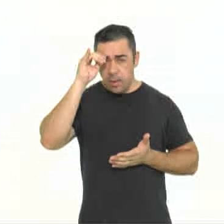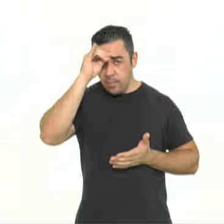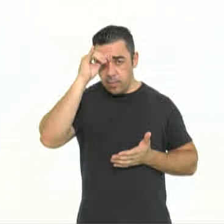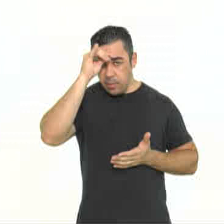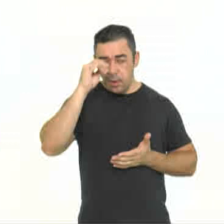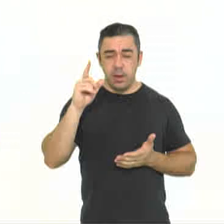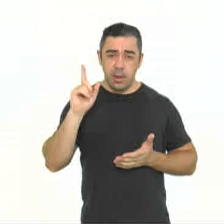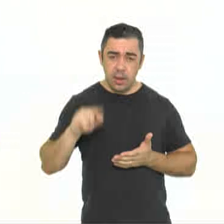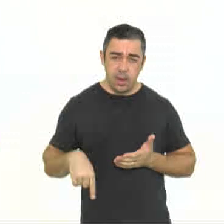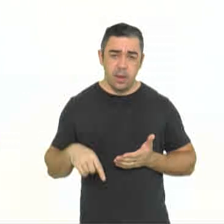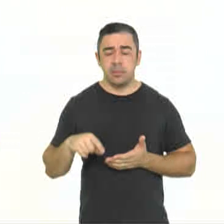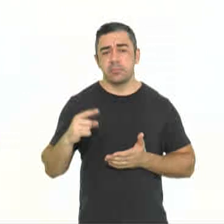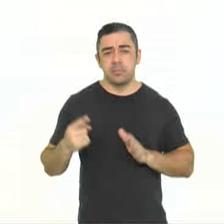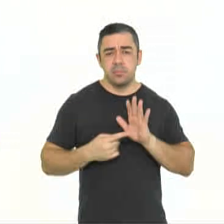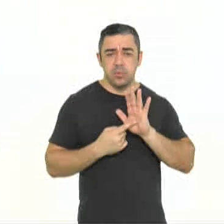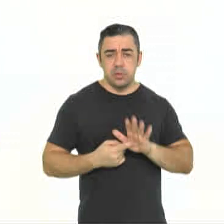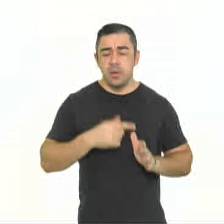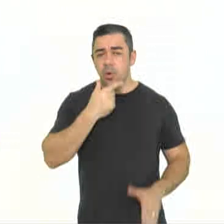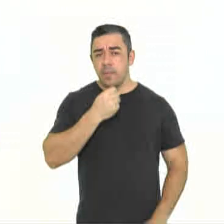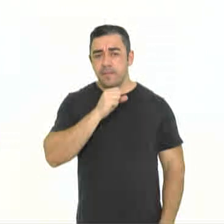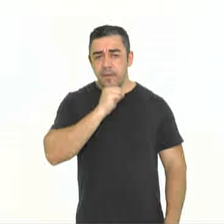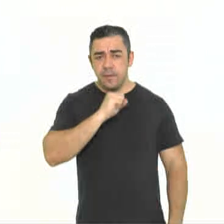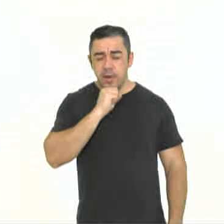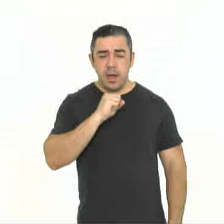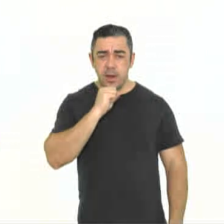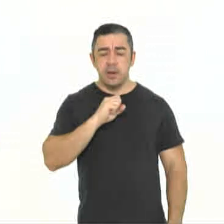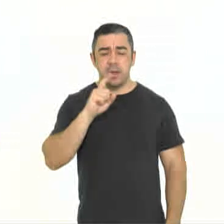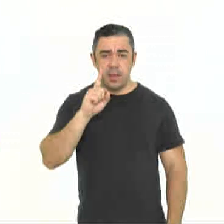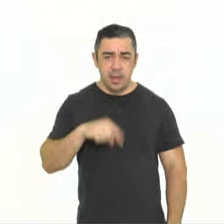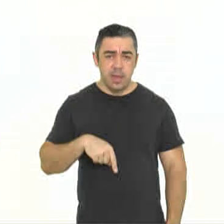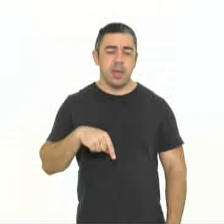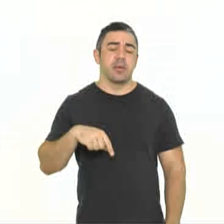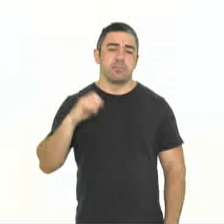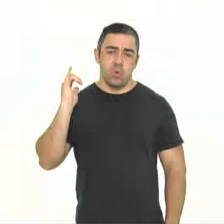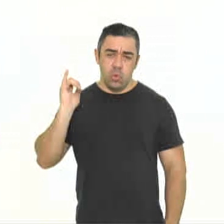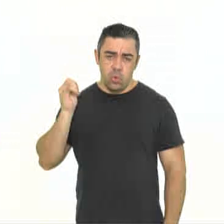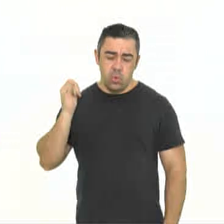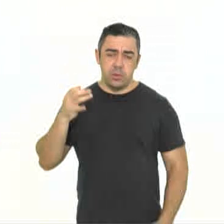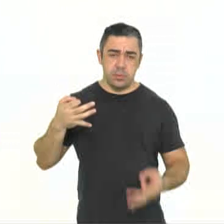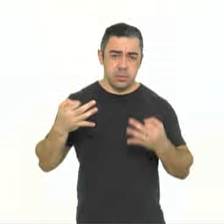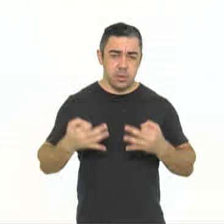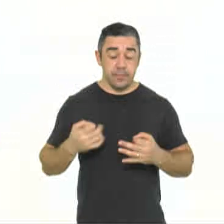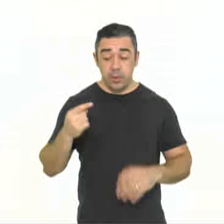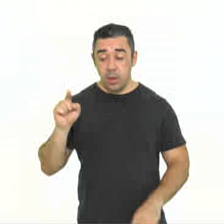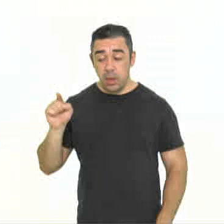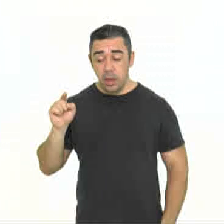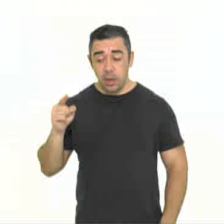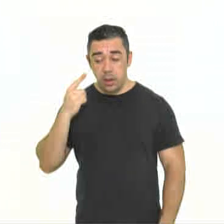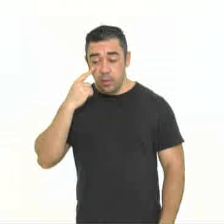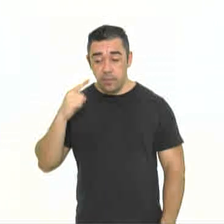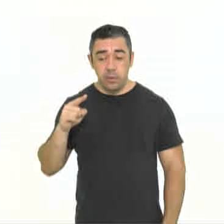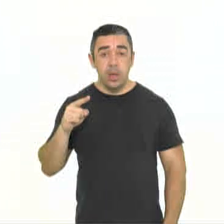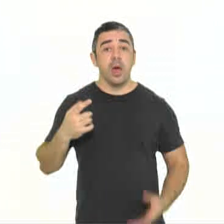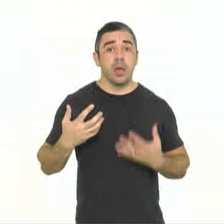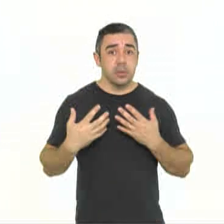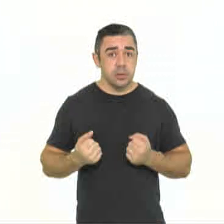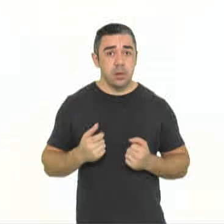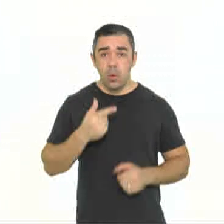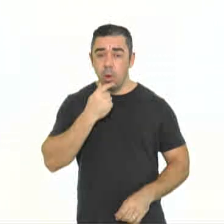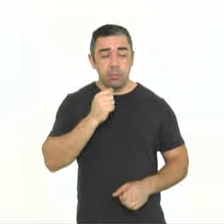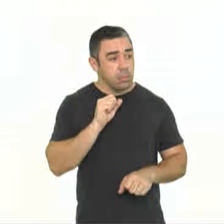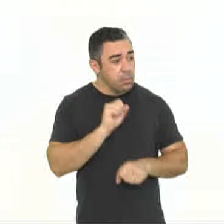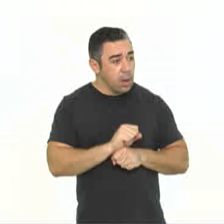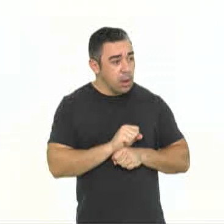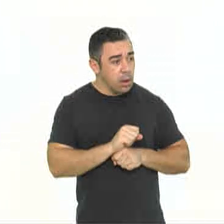e impigias ao velhote, como sendo o crônico. Como ele ouvia aquelas bobagens. Ficava